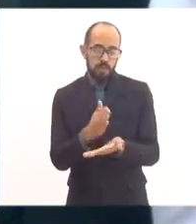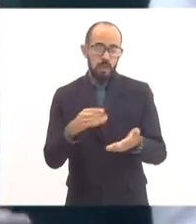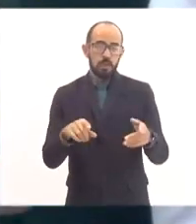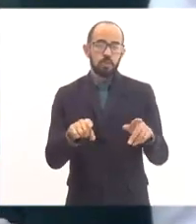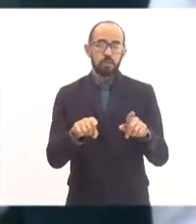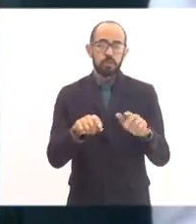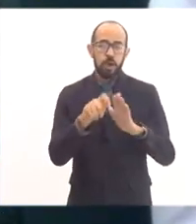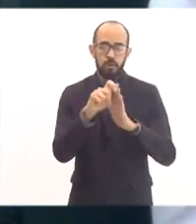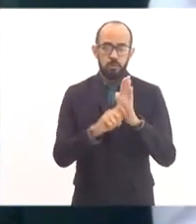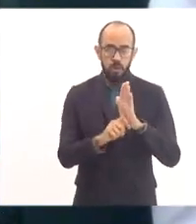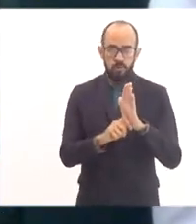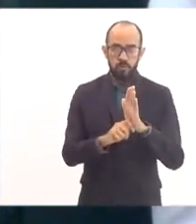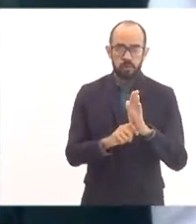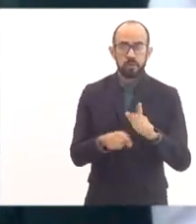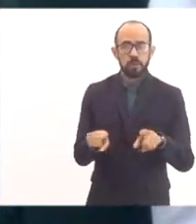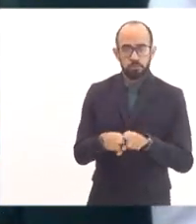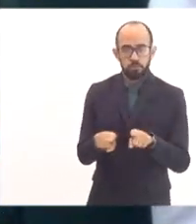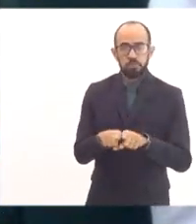prejudicados quando houve,